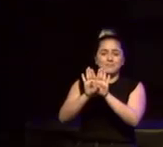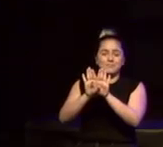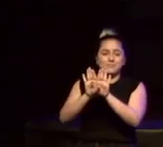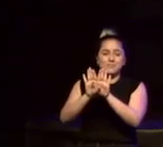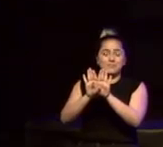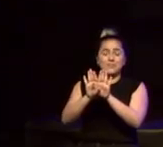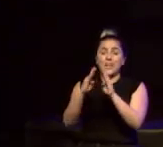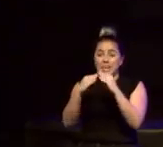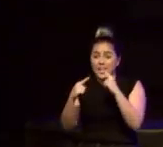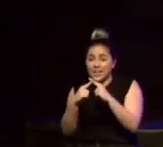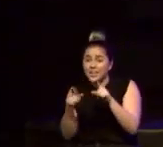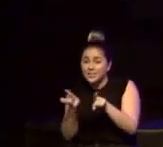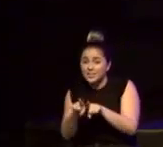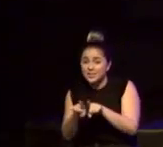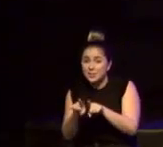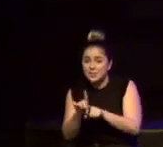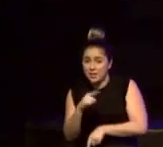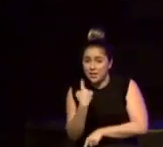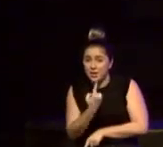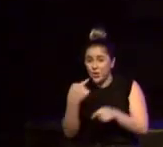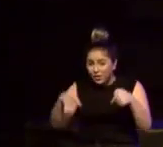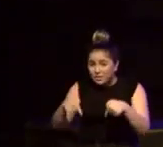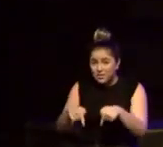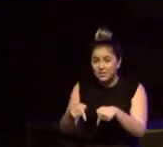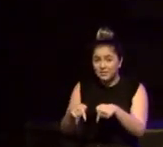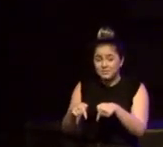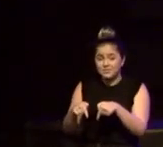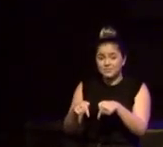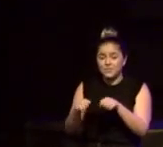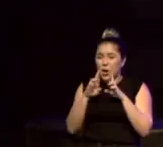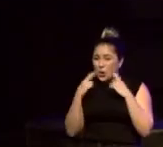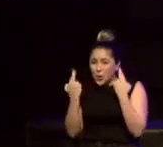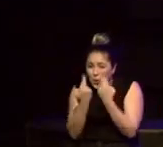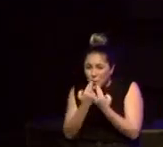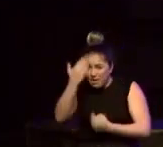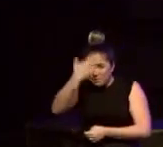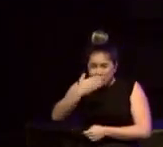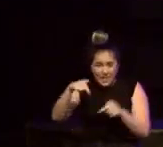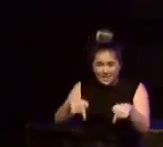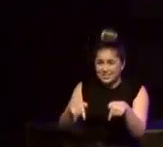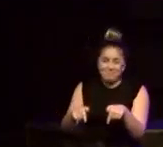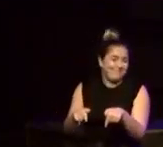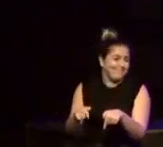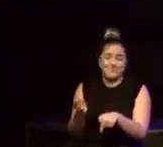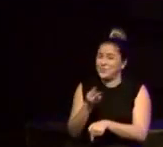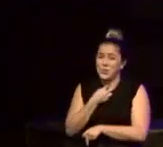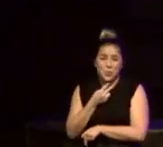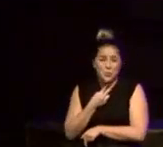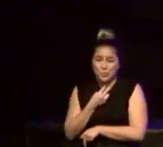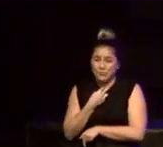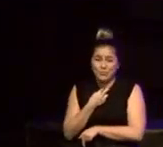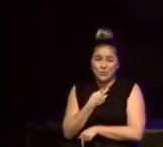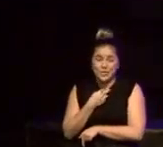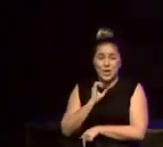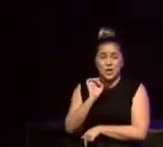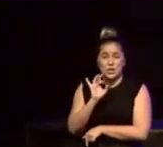Inclusive igrejas, inclusive a nossa igreja. Nós não conseguimos nos reunir presencialmente, não paramos de nos reunir